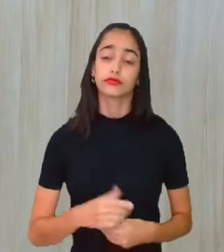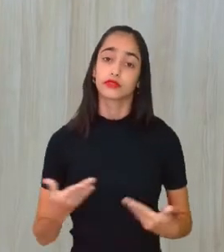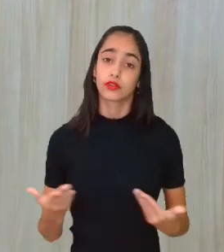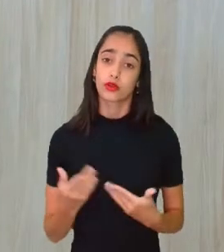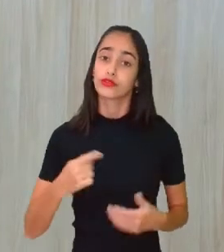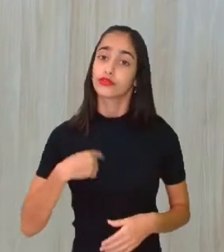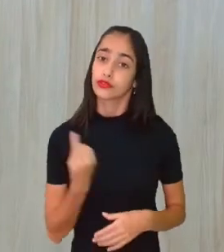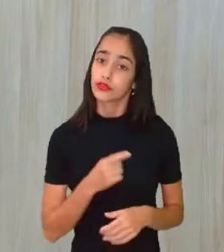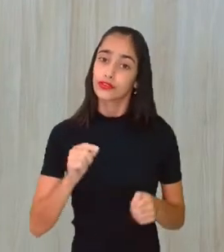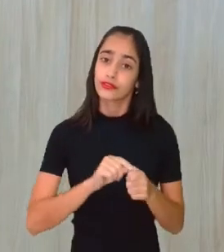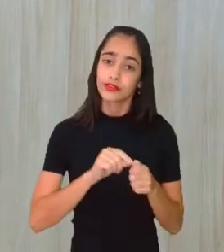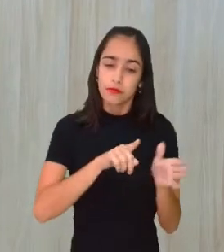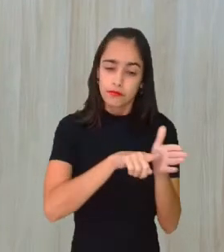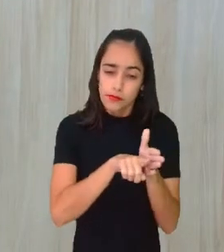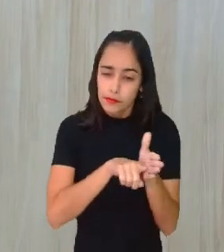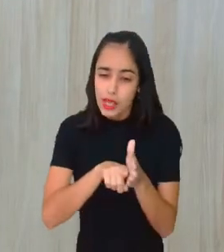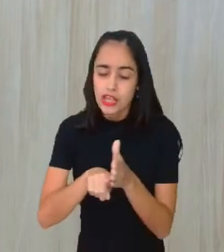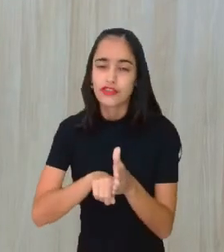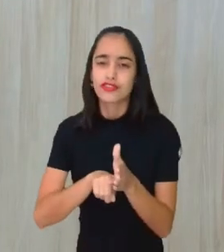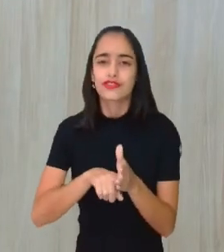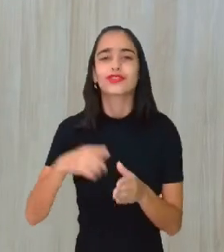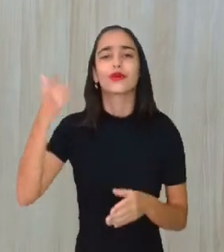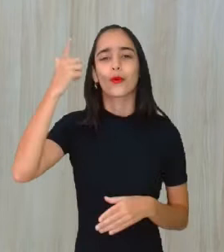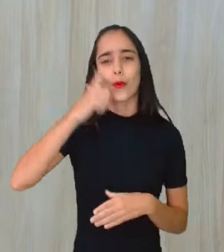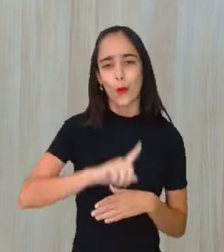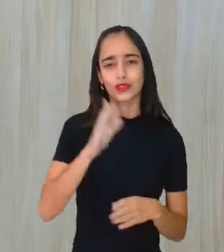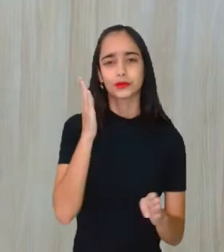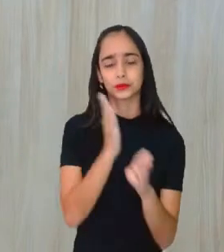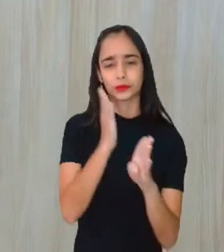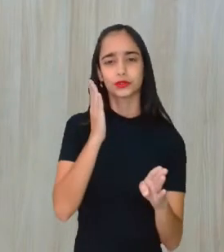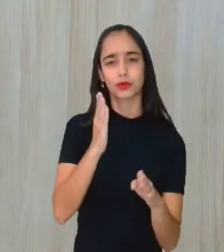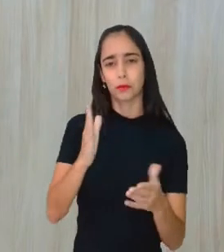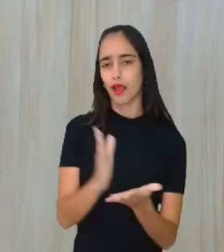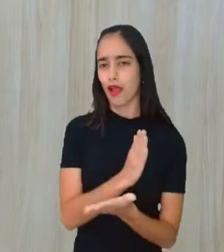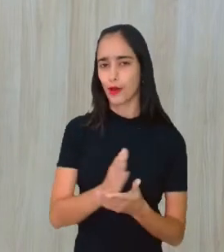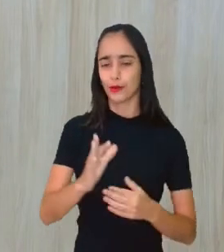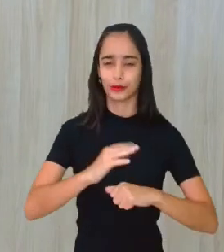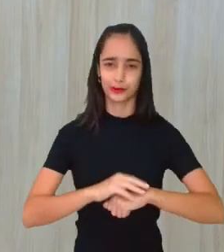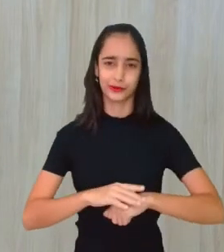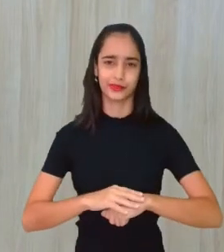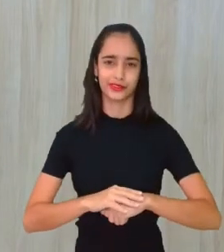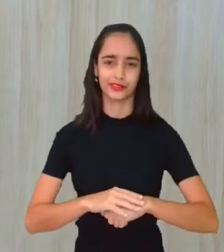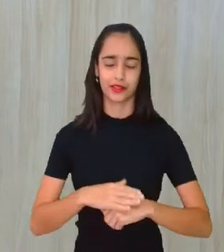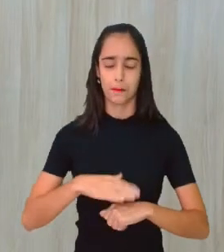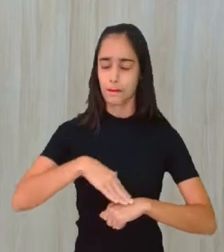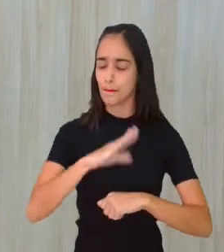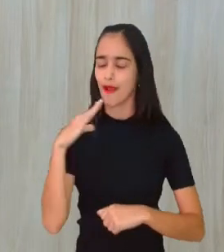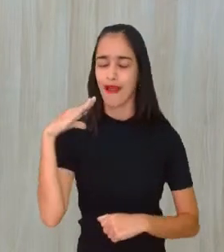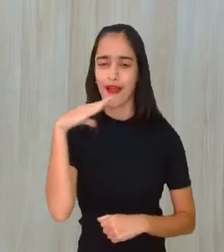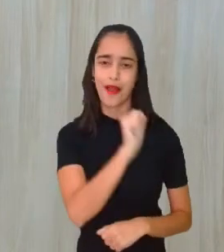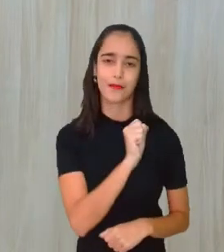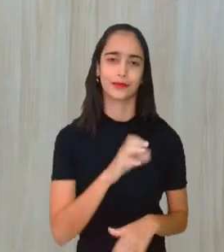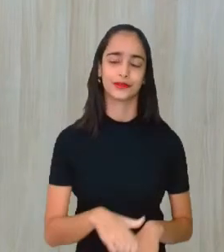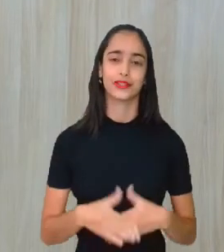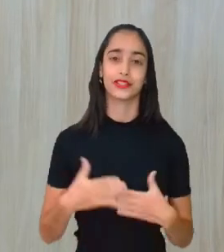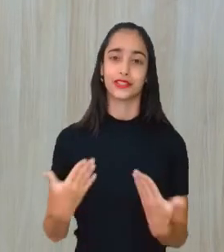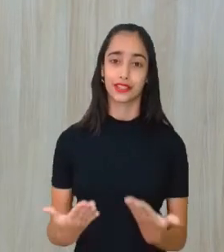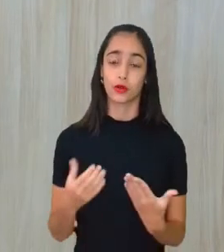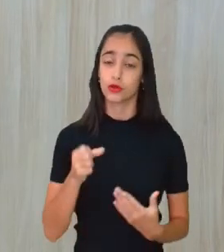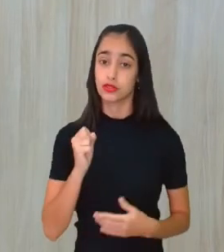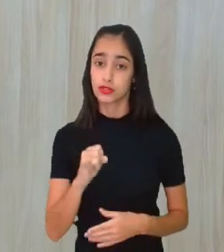à cura, fora os tratamentos hoje que cada dia está se modernizando. Então, quanto mais cedo